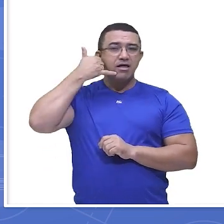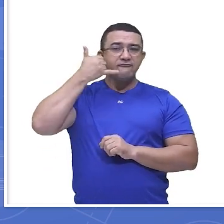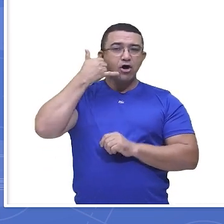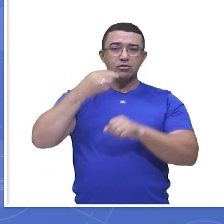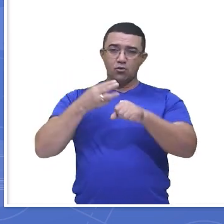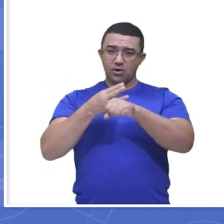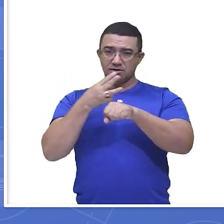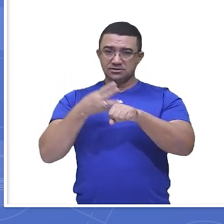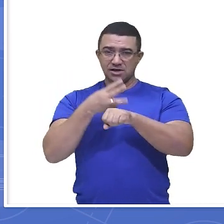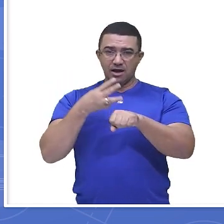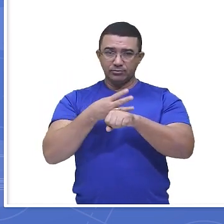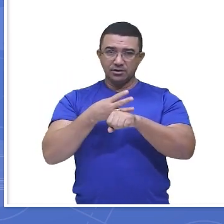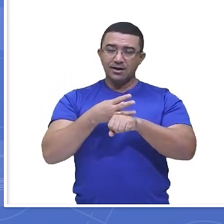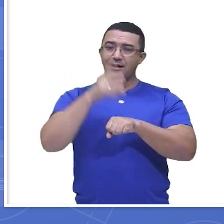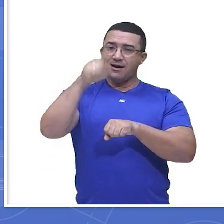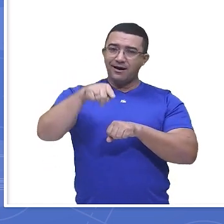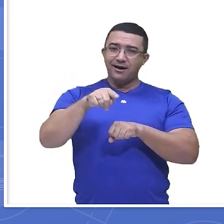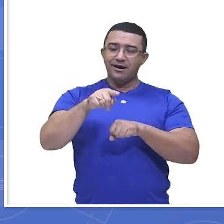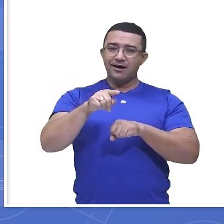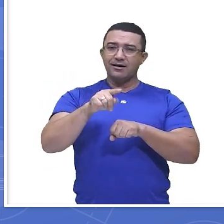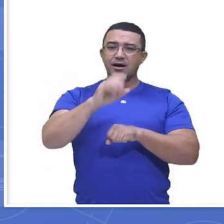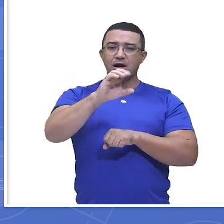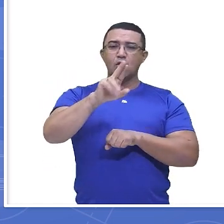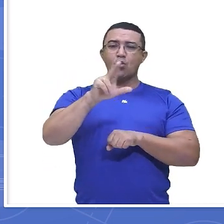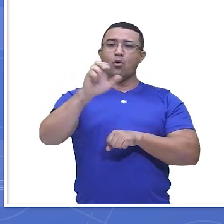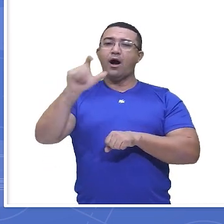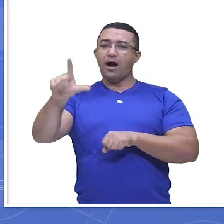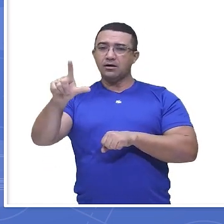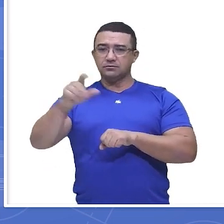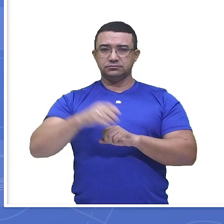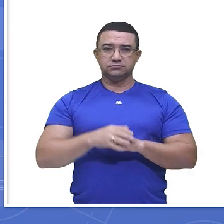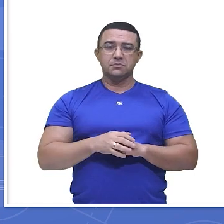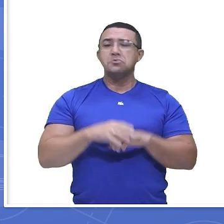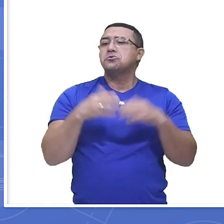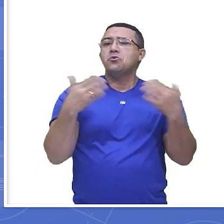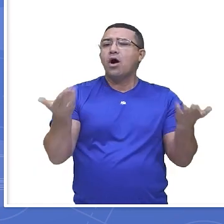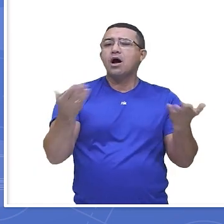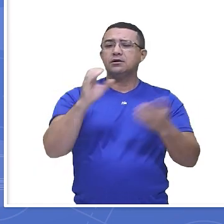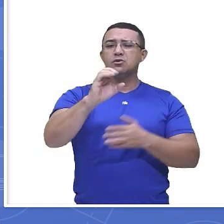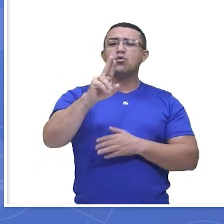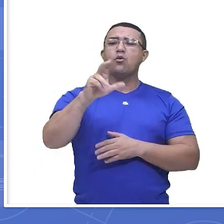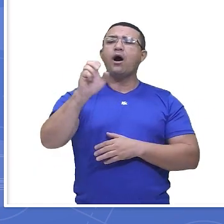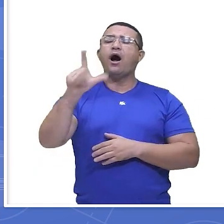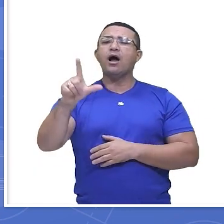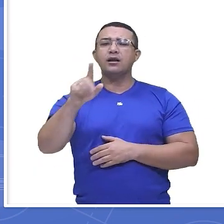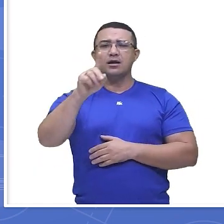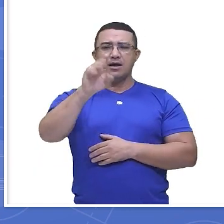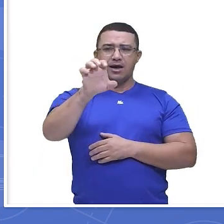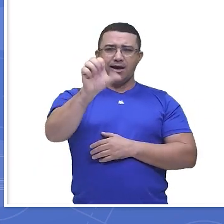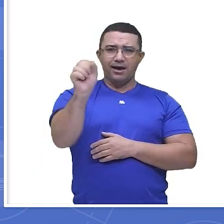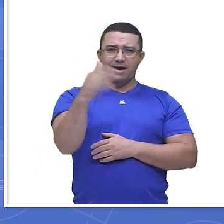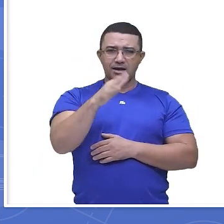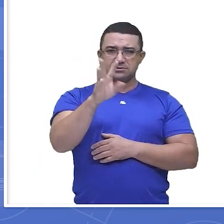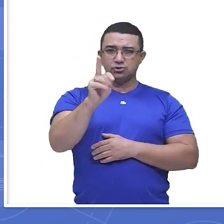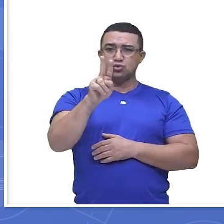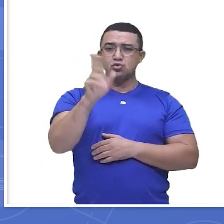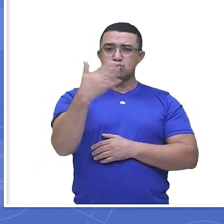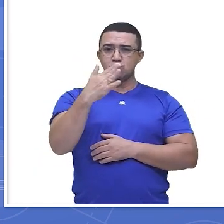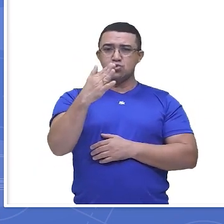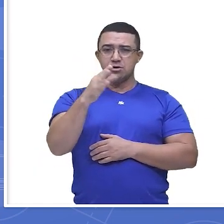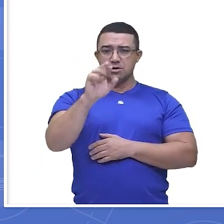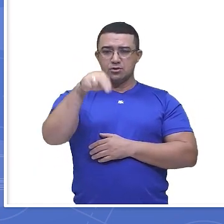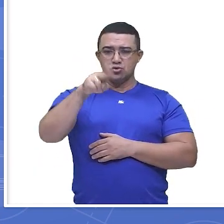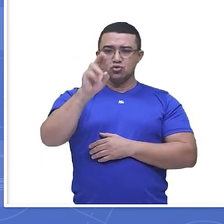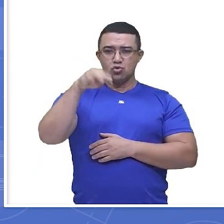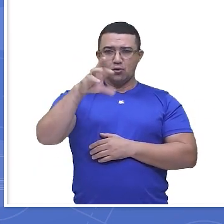pronome interrogativo qual. Qual é tu número de telefone? Qual é tu contato? E aí você dá a resposta,